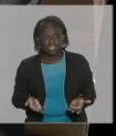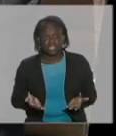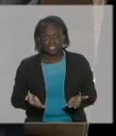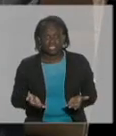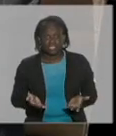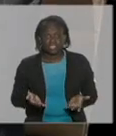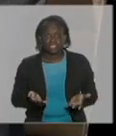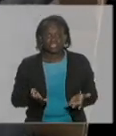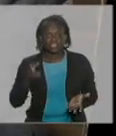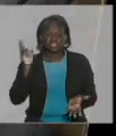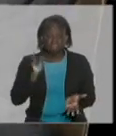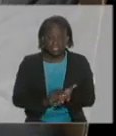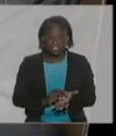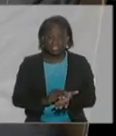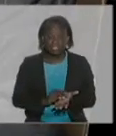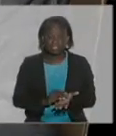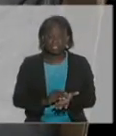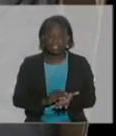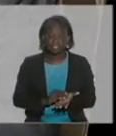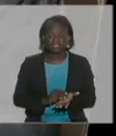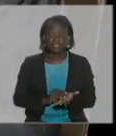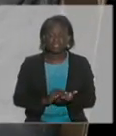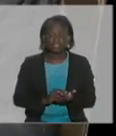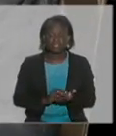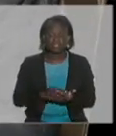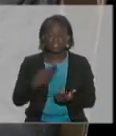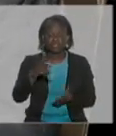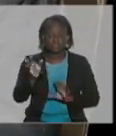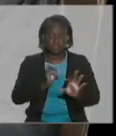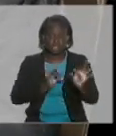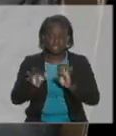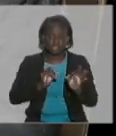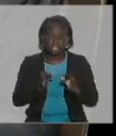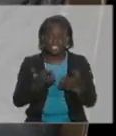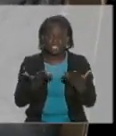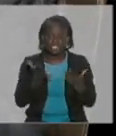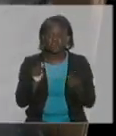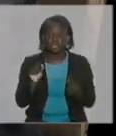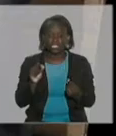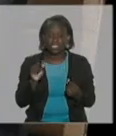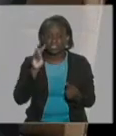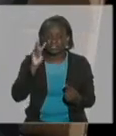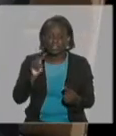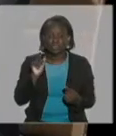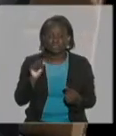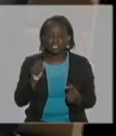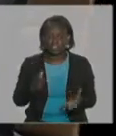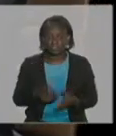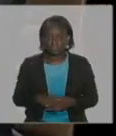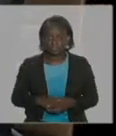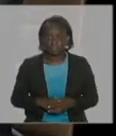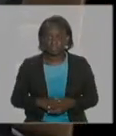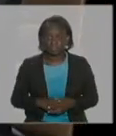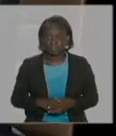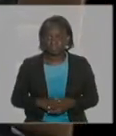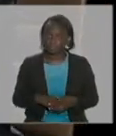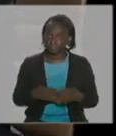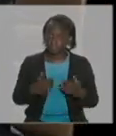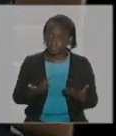aí? O que, na verdade, esse projeto se propõe? Que olhar é esse do